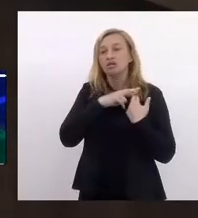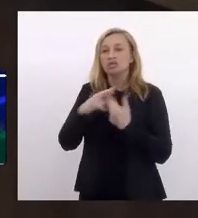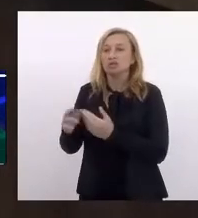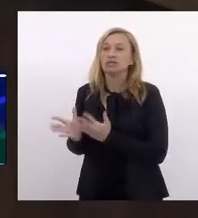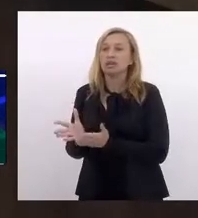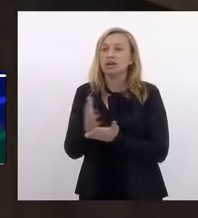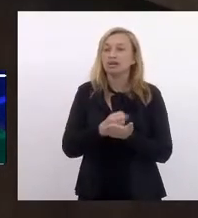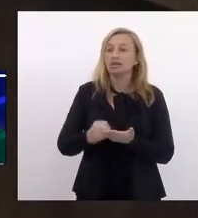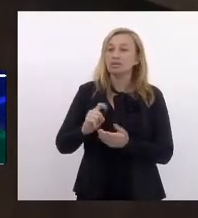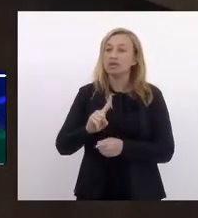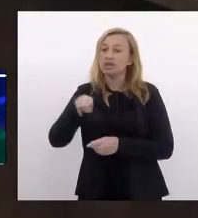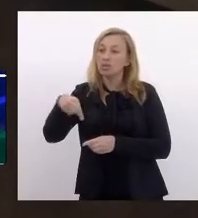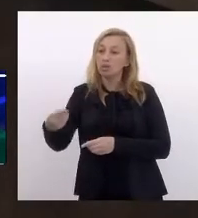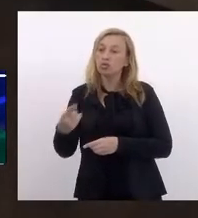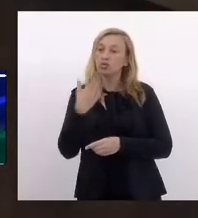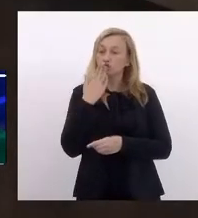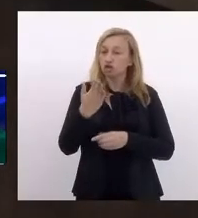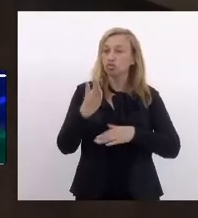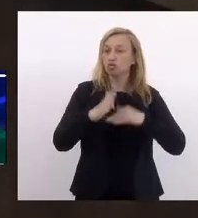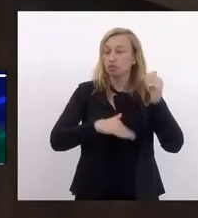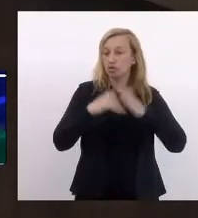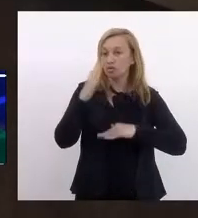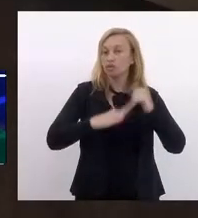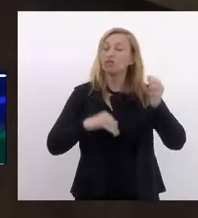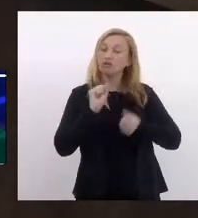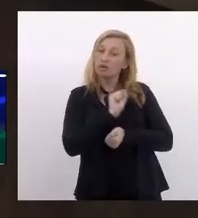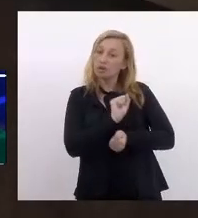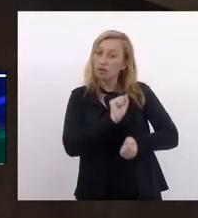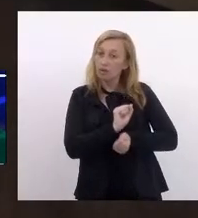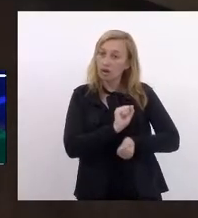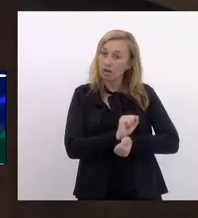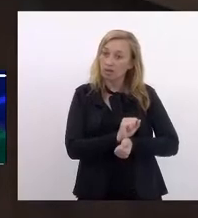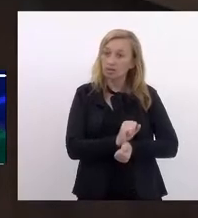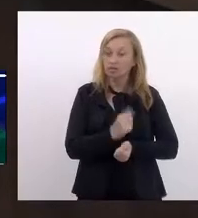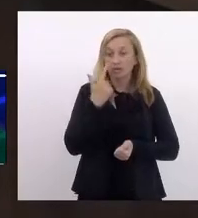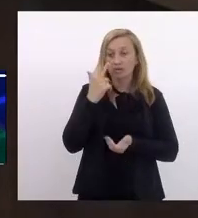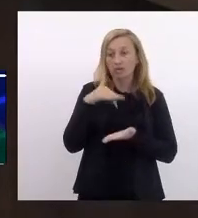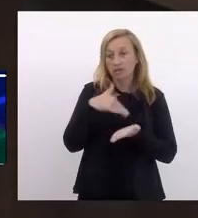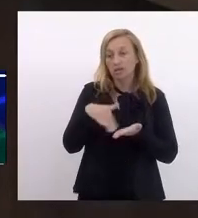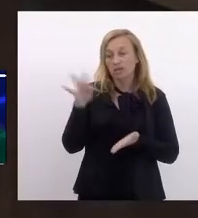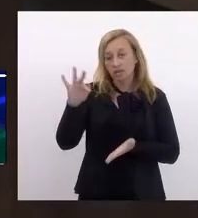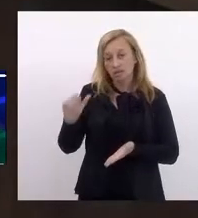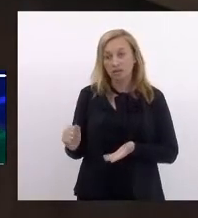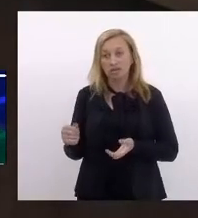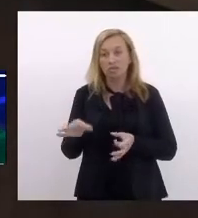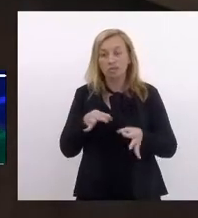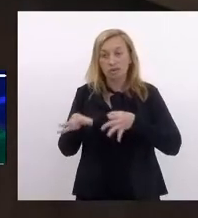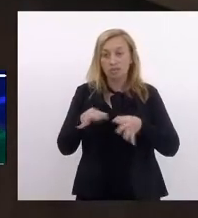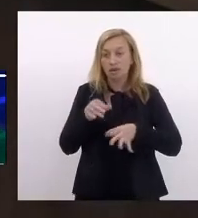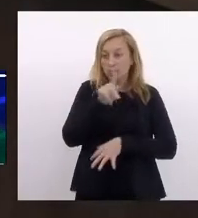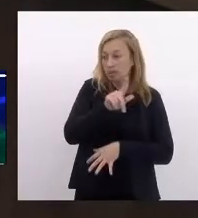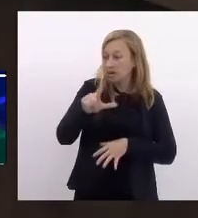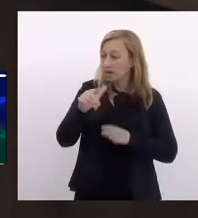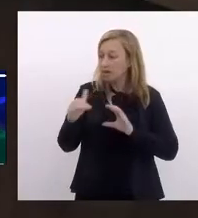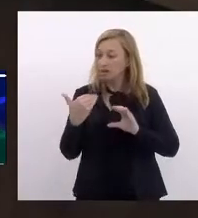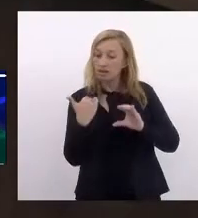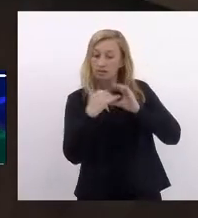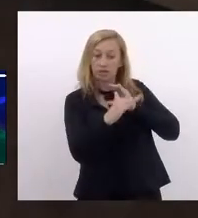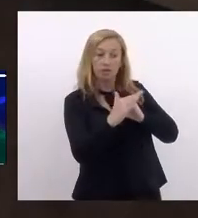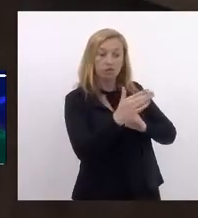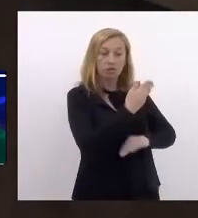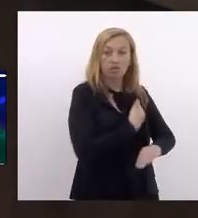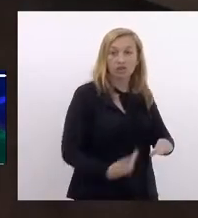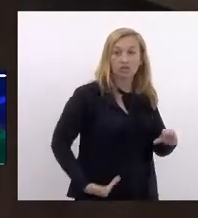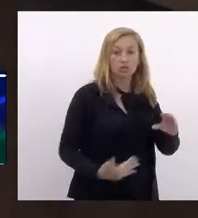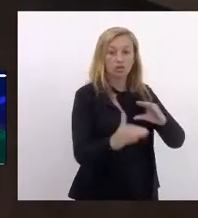de uma outra categoria profissional. Vamos ficar no aguardo. A Secretaria de Fazenda prepara o PL, manda para o governador manda